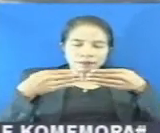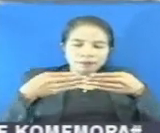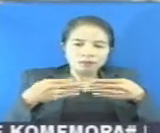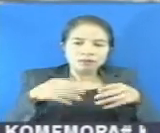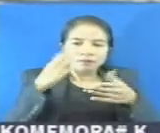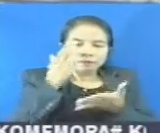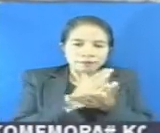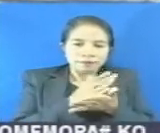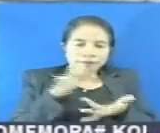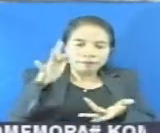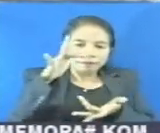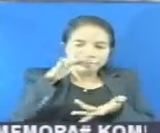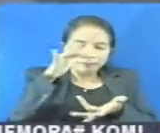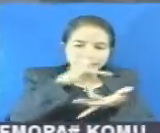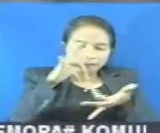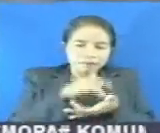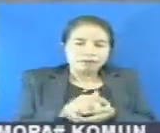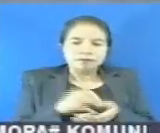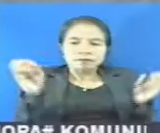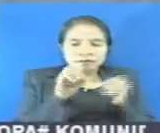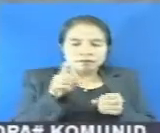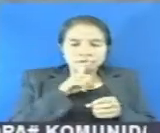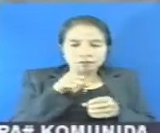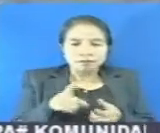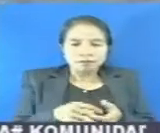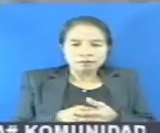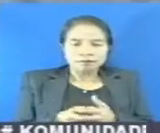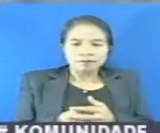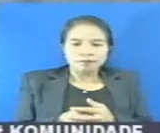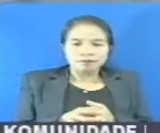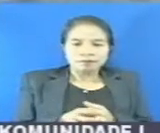movimentação ilegais. Manuel Alves, Jerônimo Mauno, RTTL.